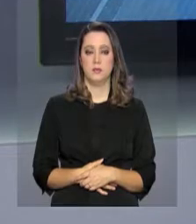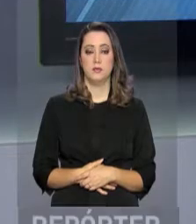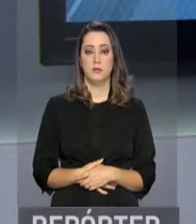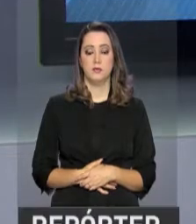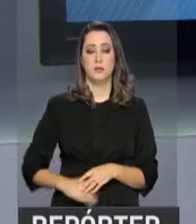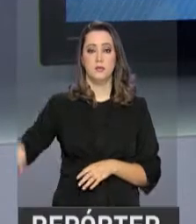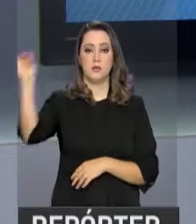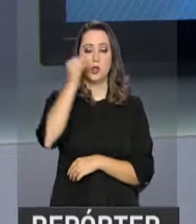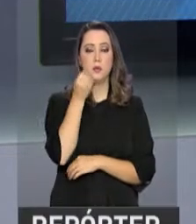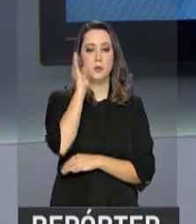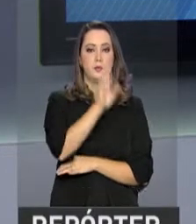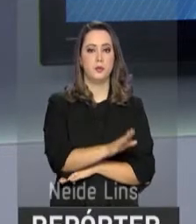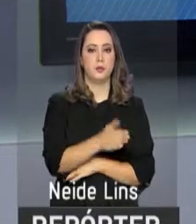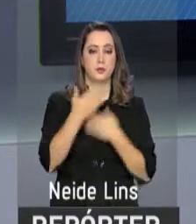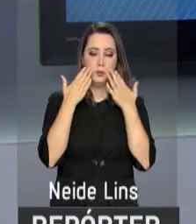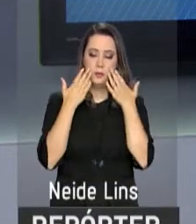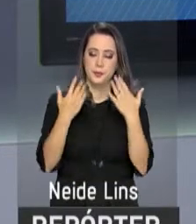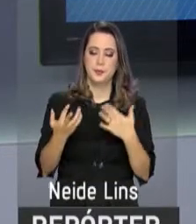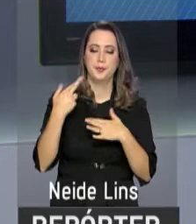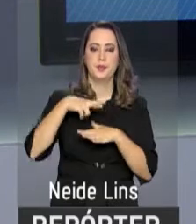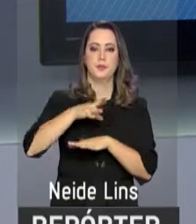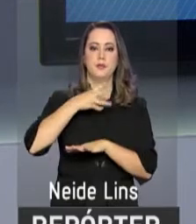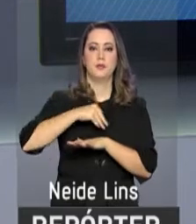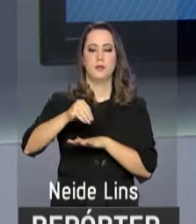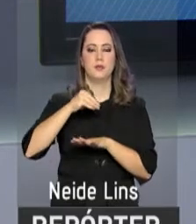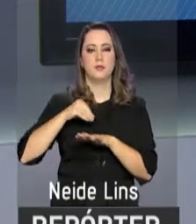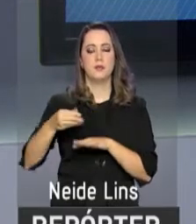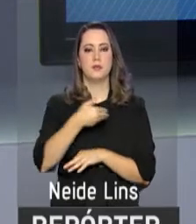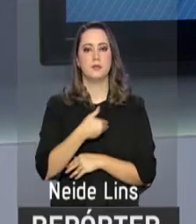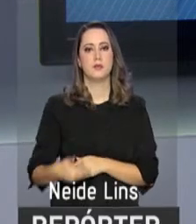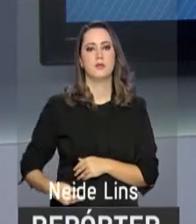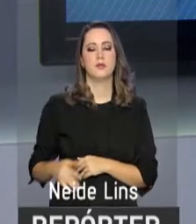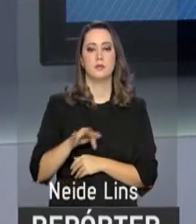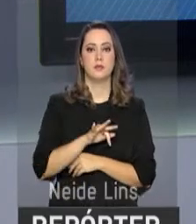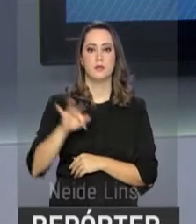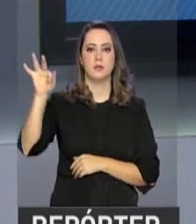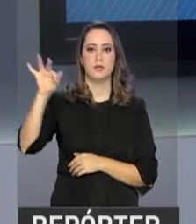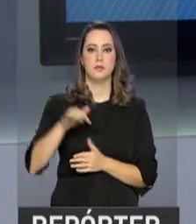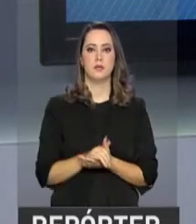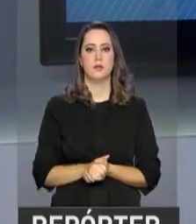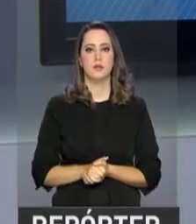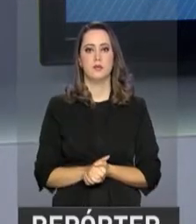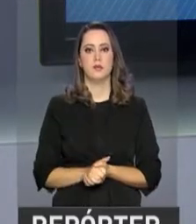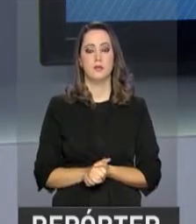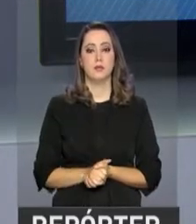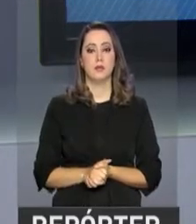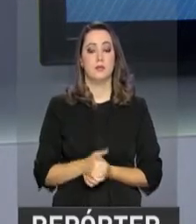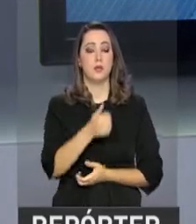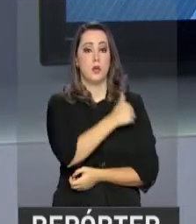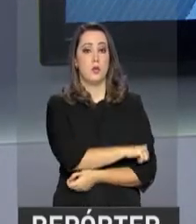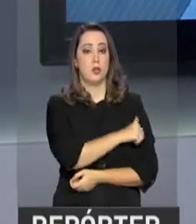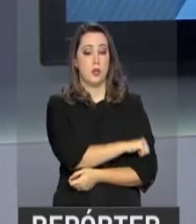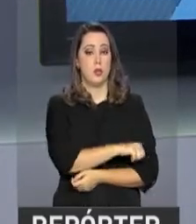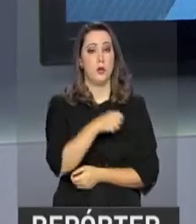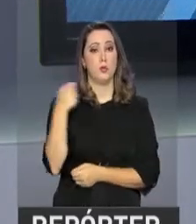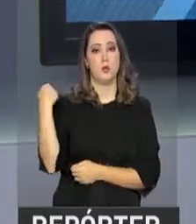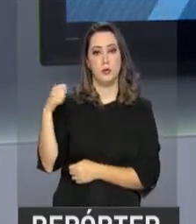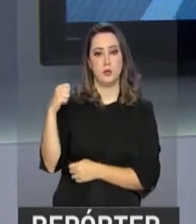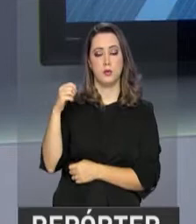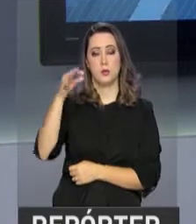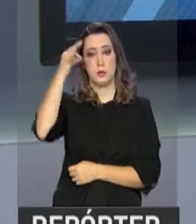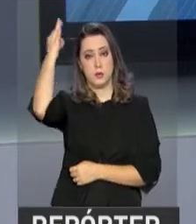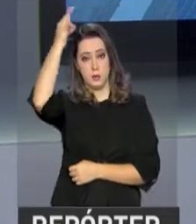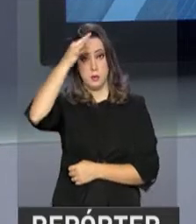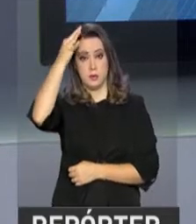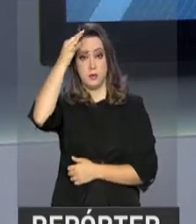olá boa tarde no ar o repórter nbr com as notícias do governo federal rio de janeiro rio grande do sul e espírito